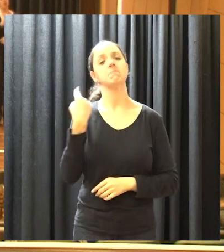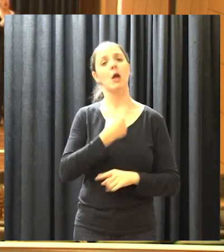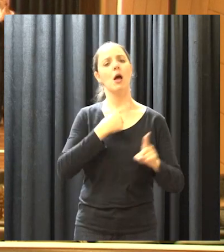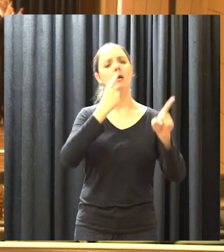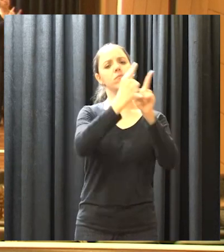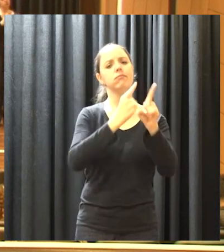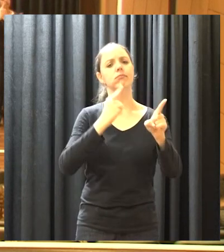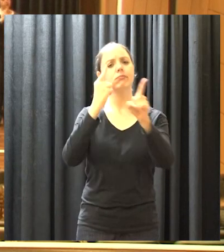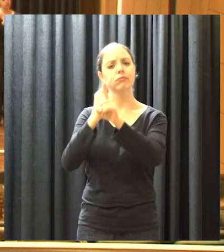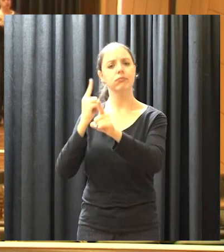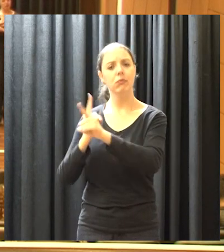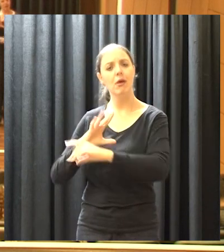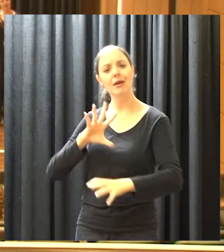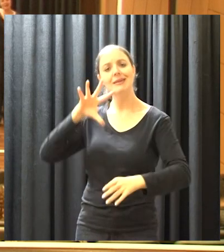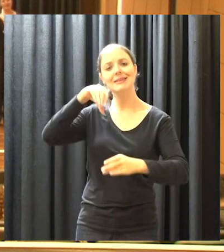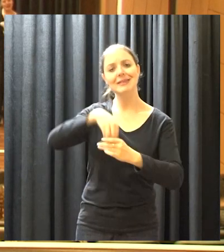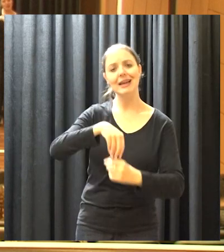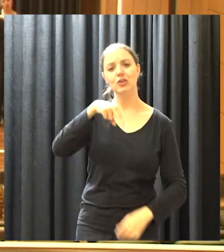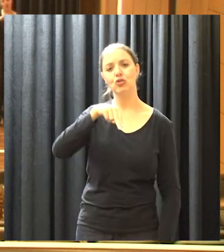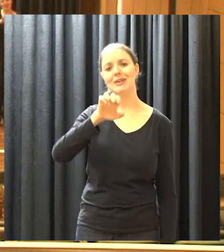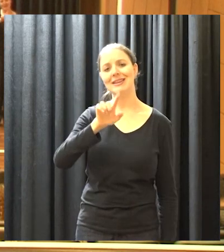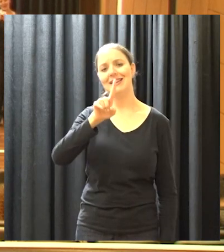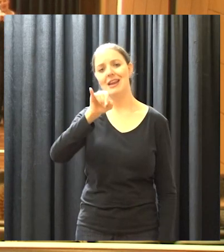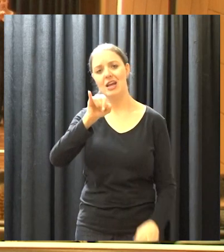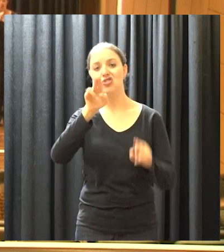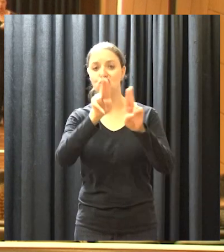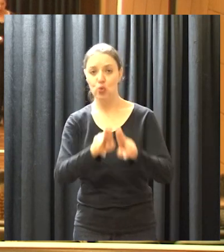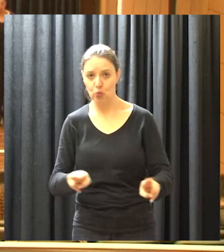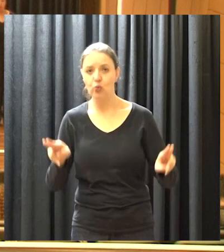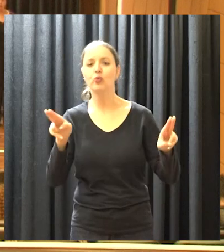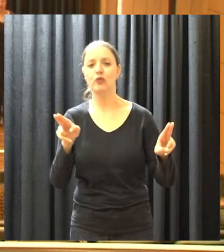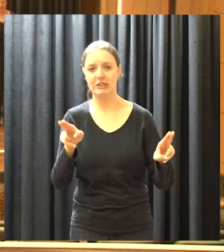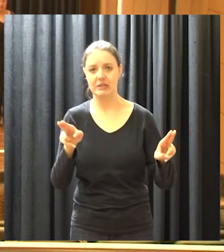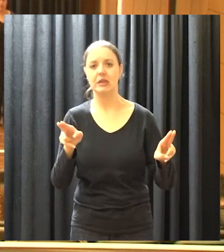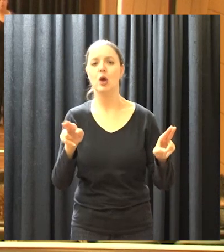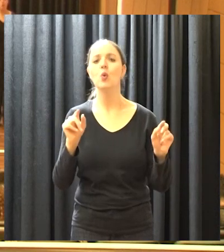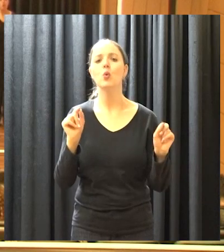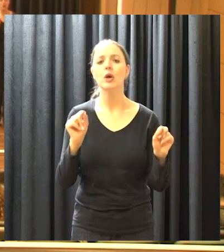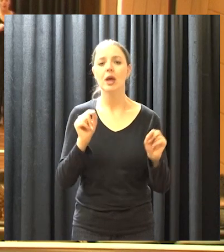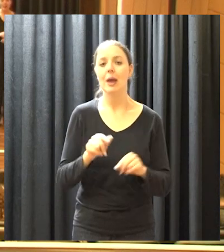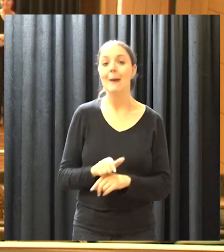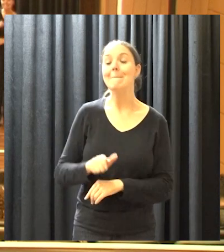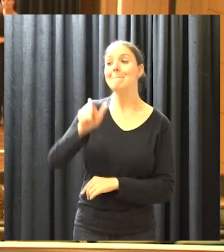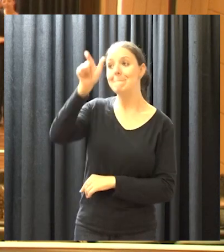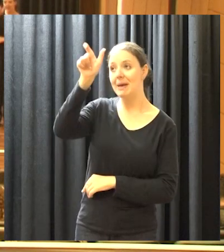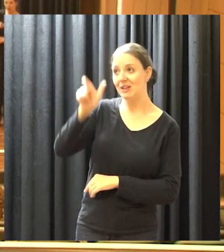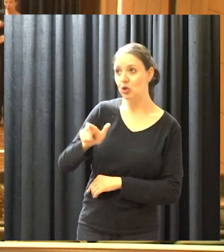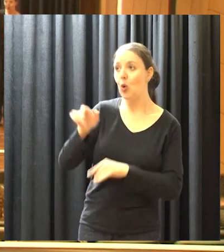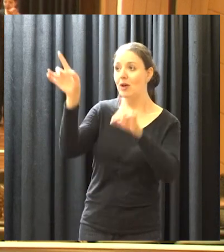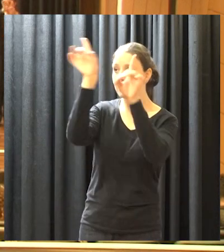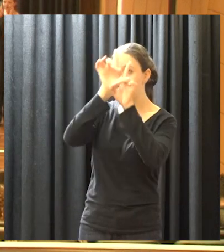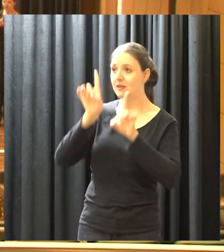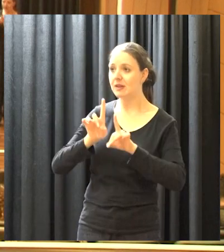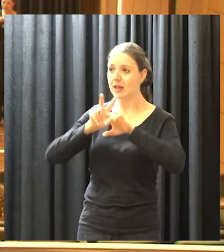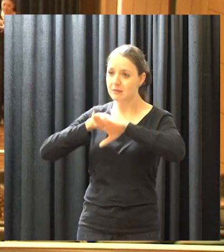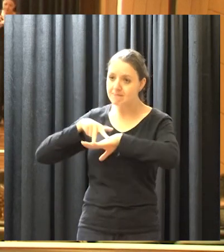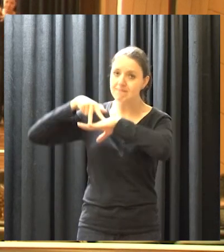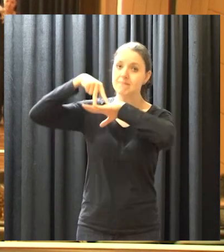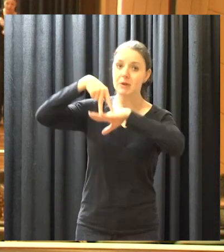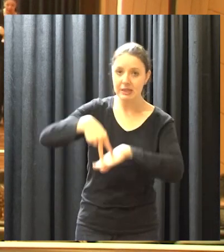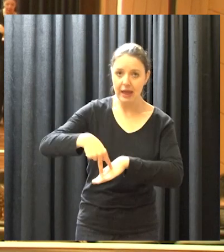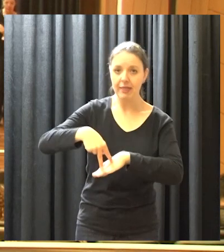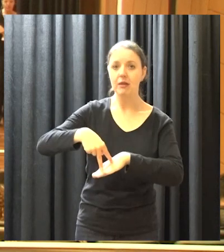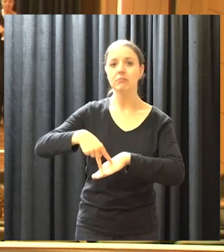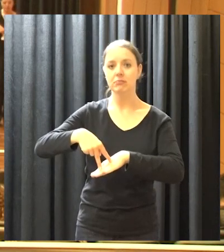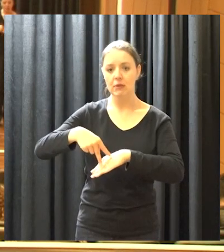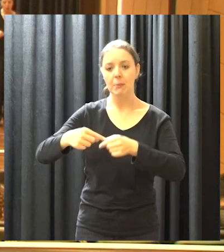no Núcleo de Estudos de Deficiência da UFSC, que a construção da pessoa politicamente com deficiência é um processo